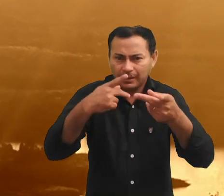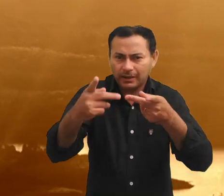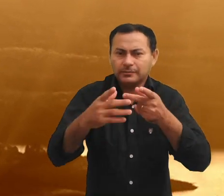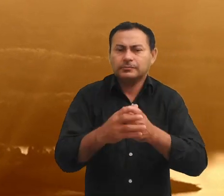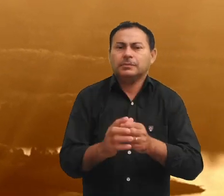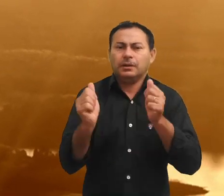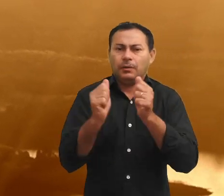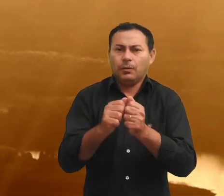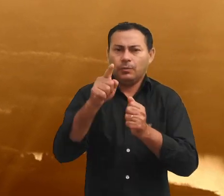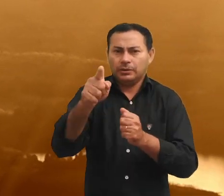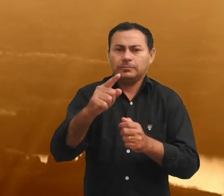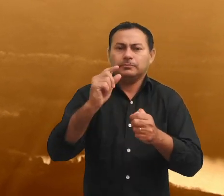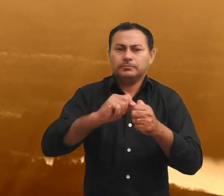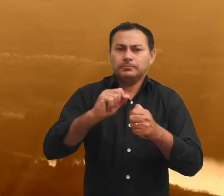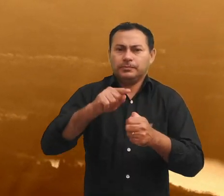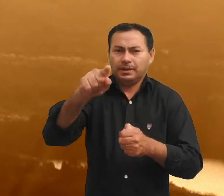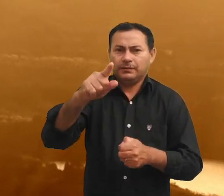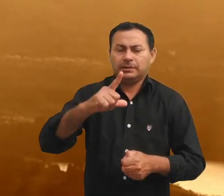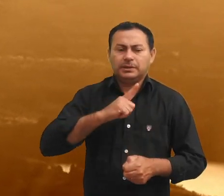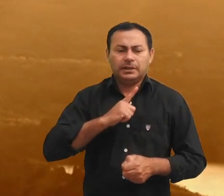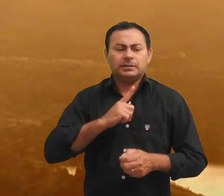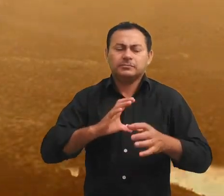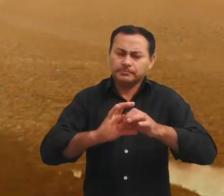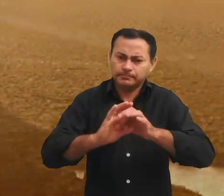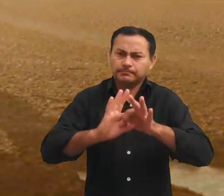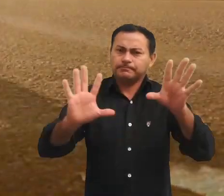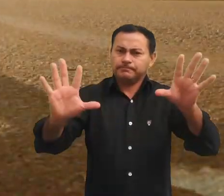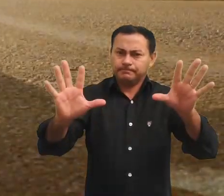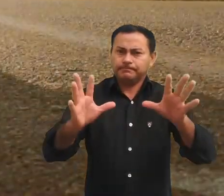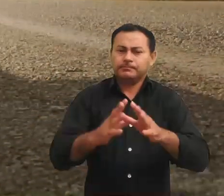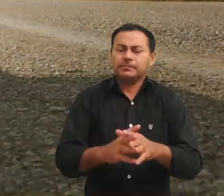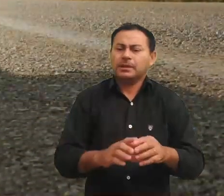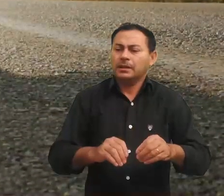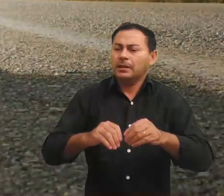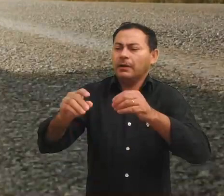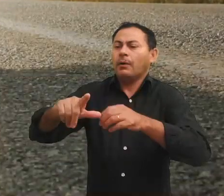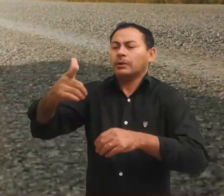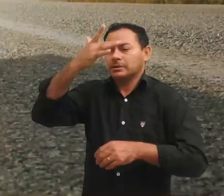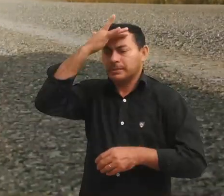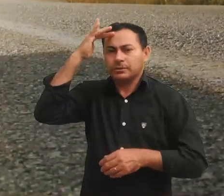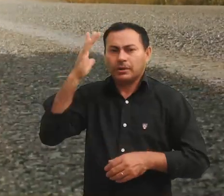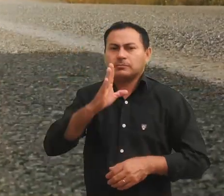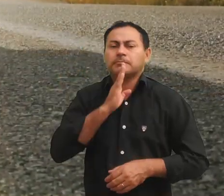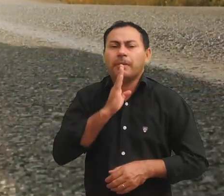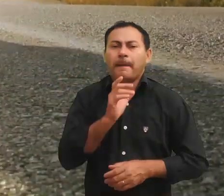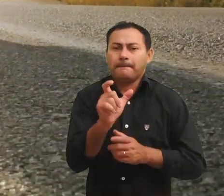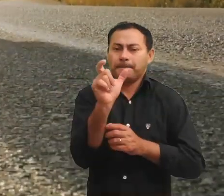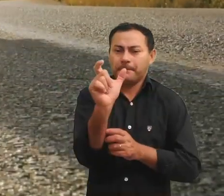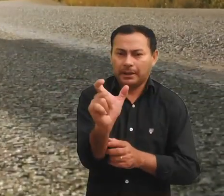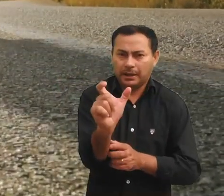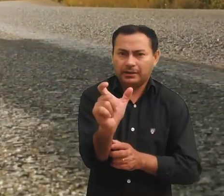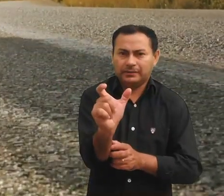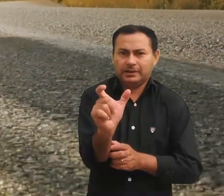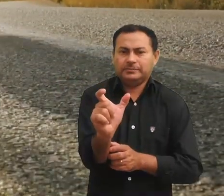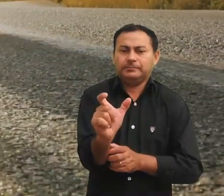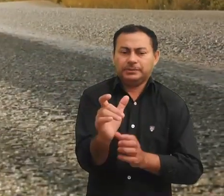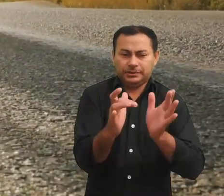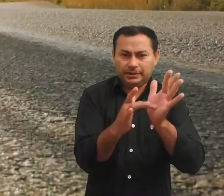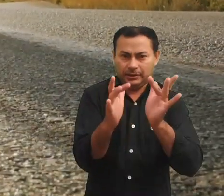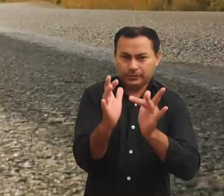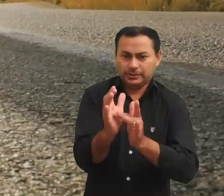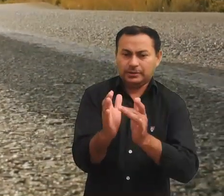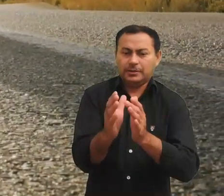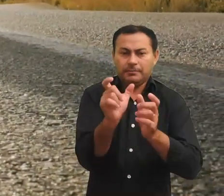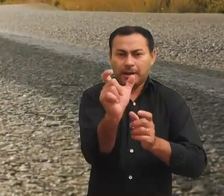vai falar com você e vai fazer com que você esteja disposto a levar outras pessoas a conhecerem as